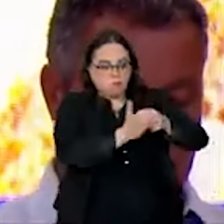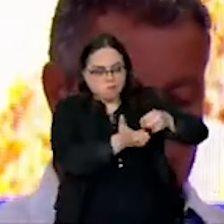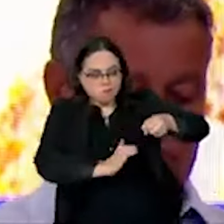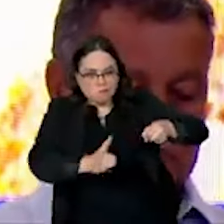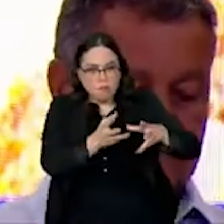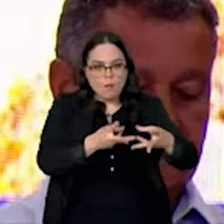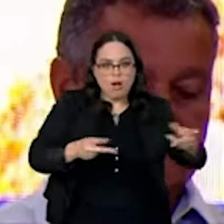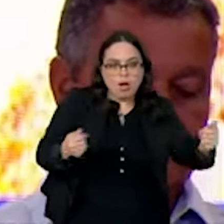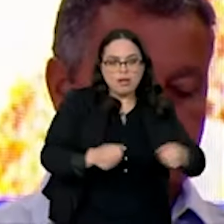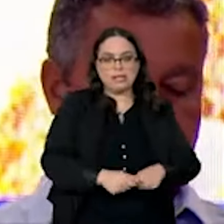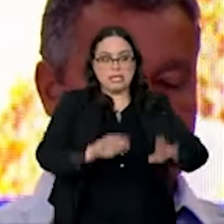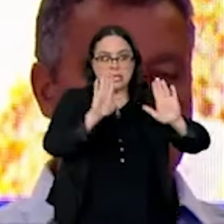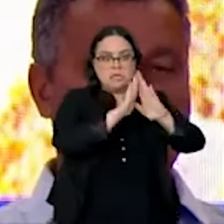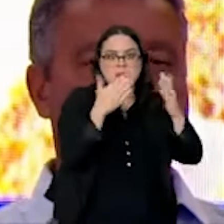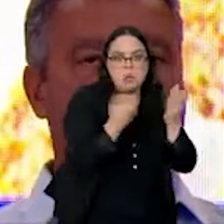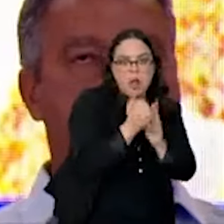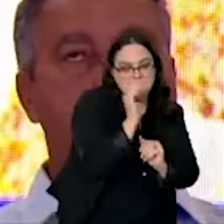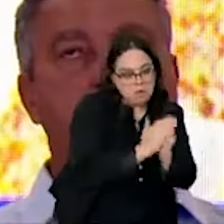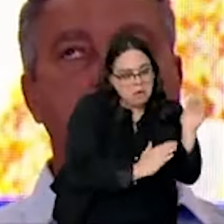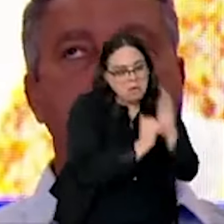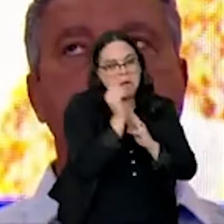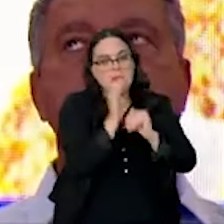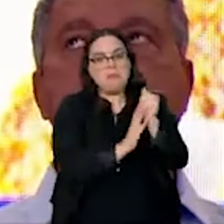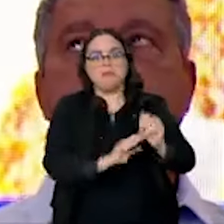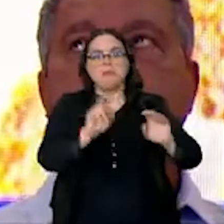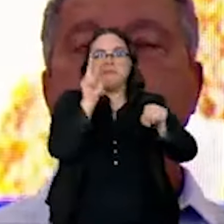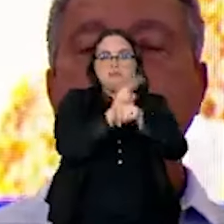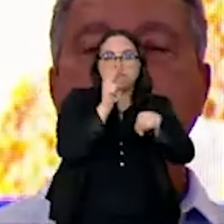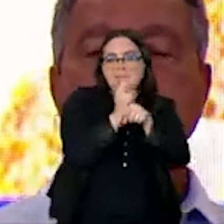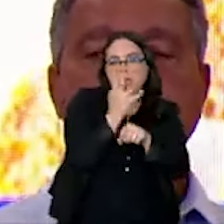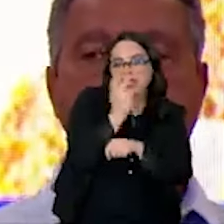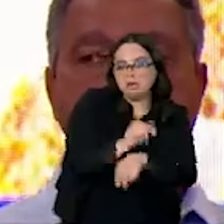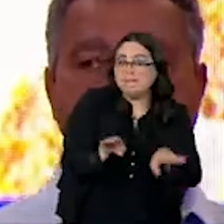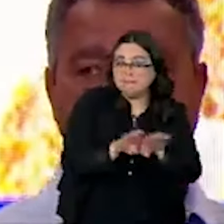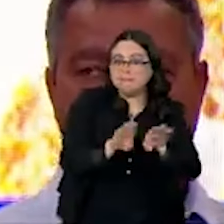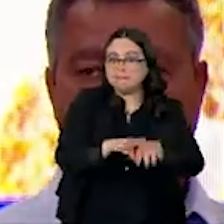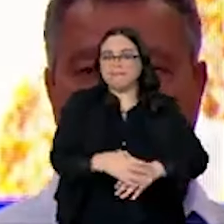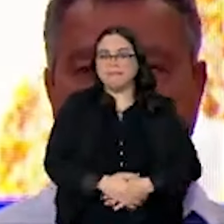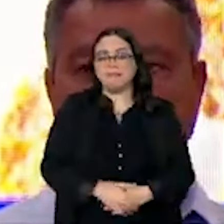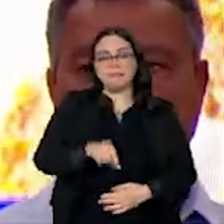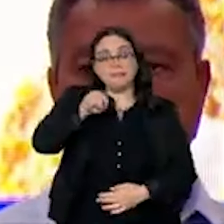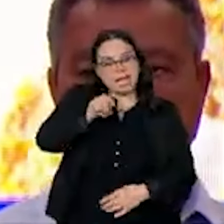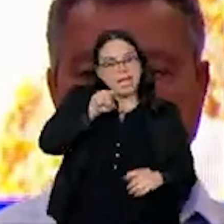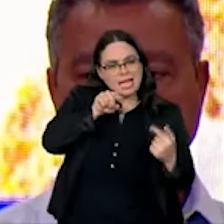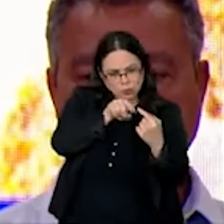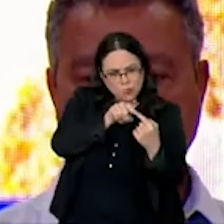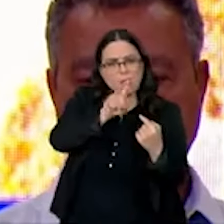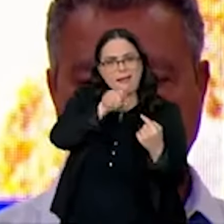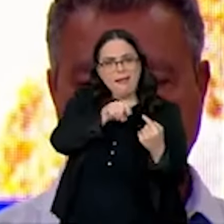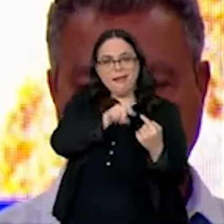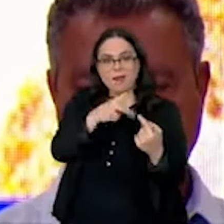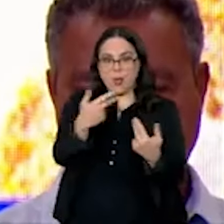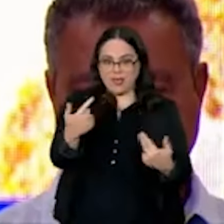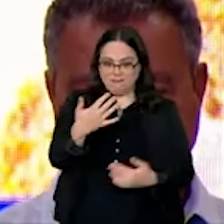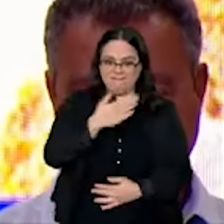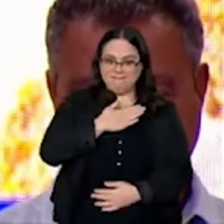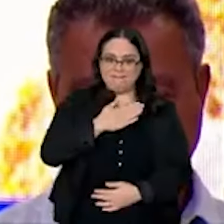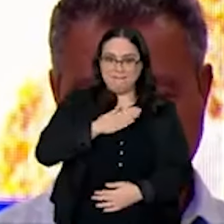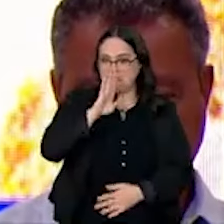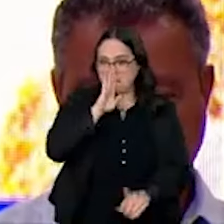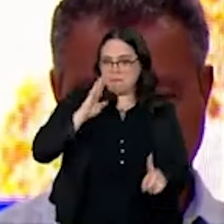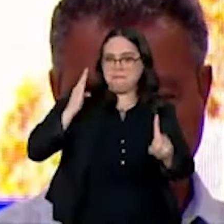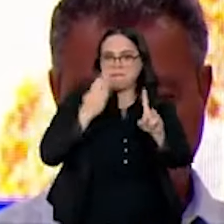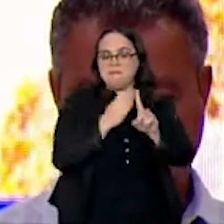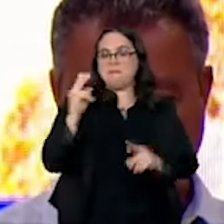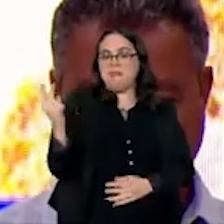para fazer a sua escola, para fazer a sua creche. E isso é uma coisa que eu tenho como